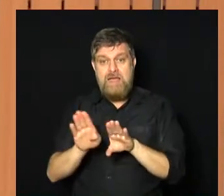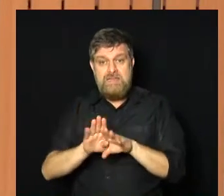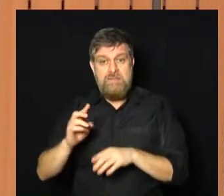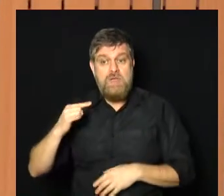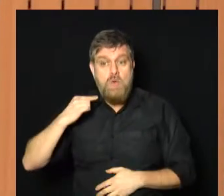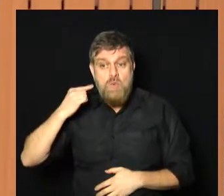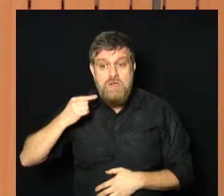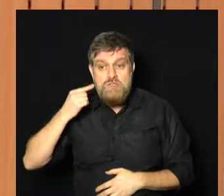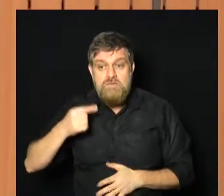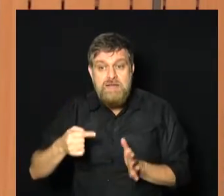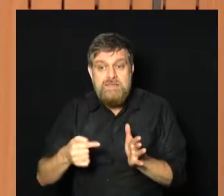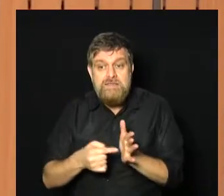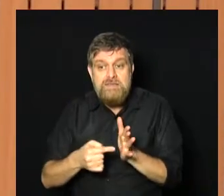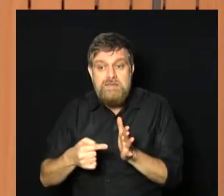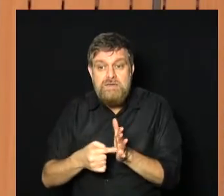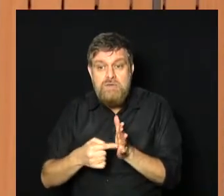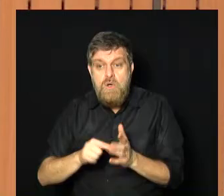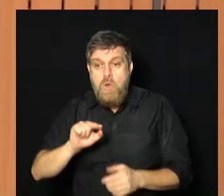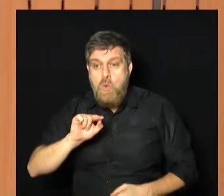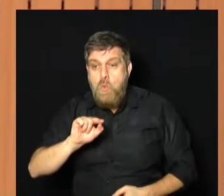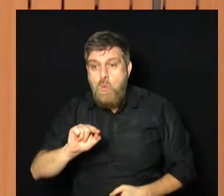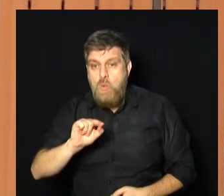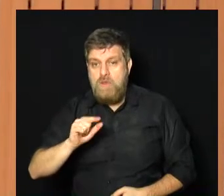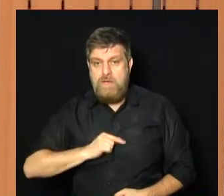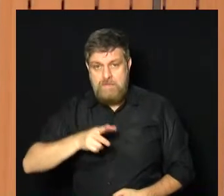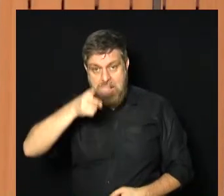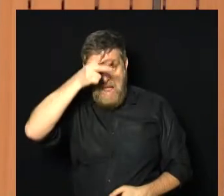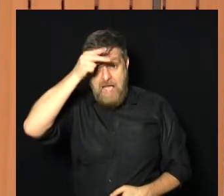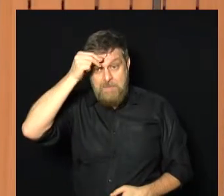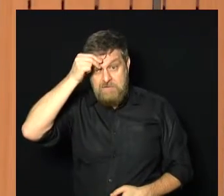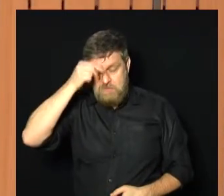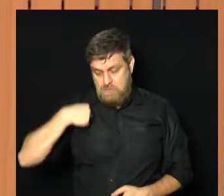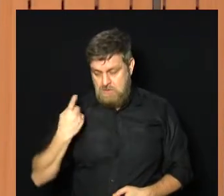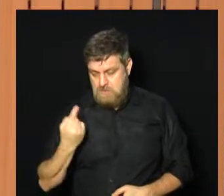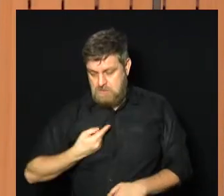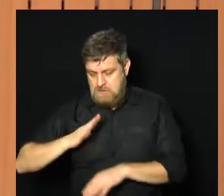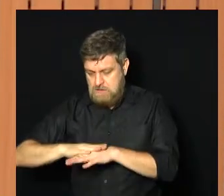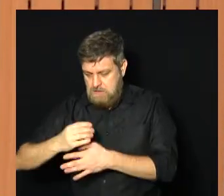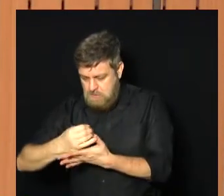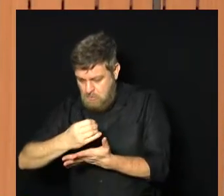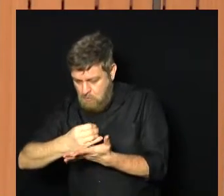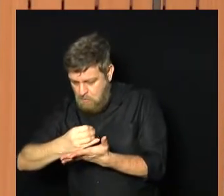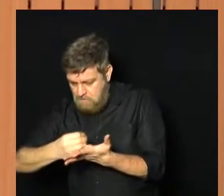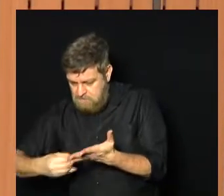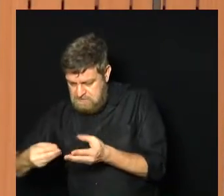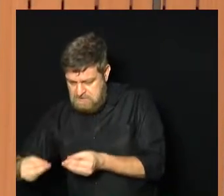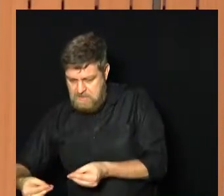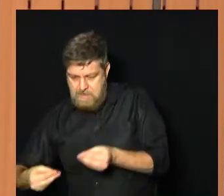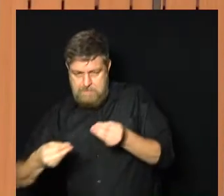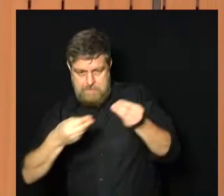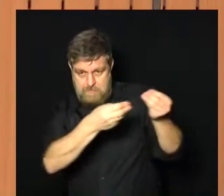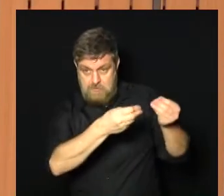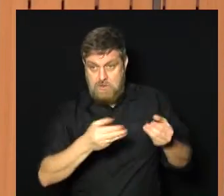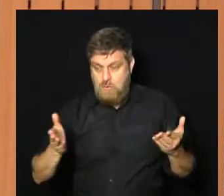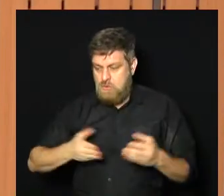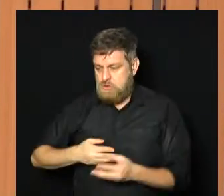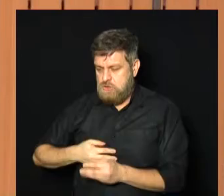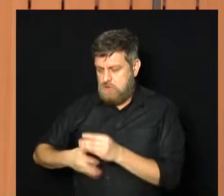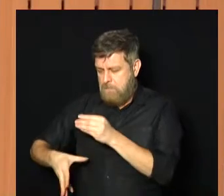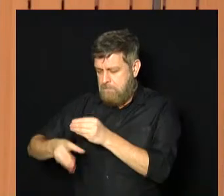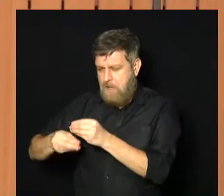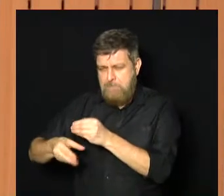gente oficiar a prefeitura, né, a partir desse debate público realizado,